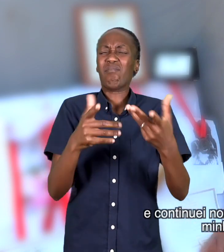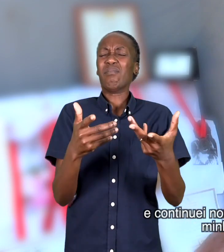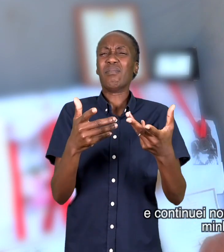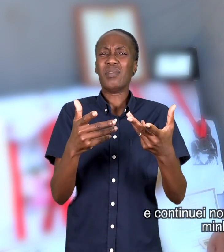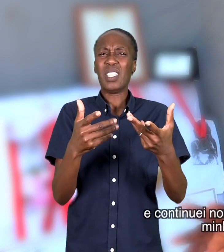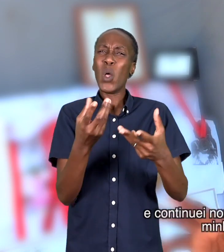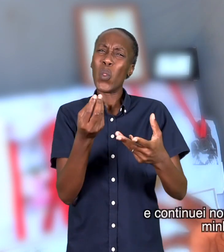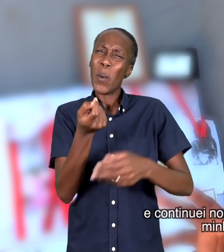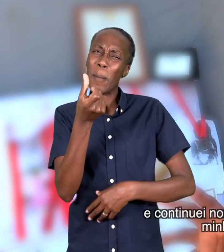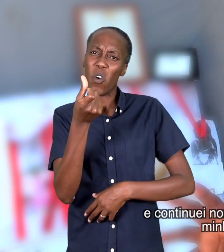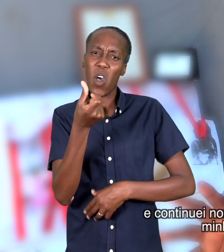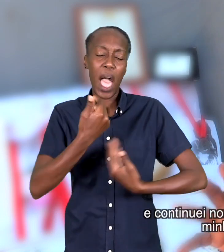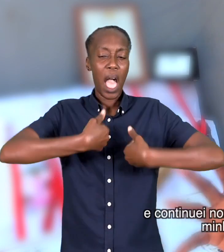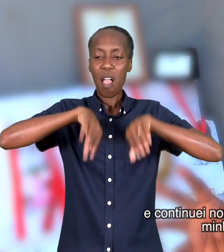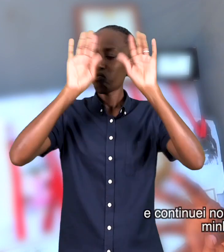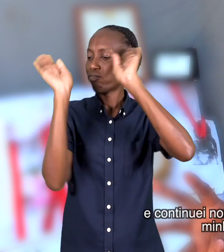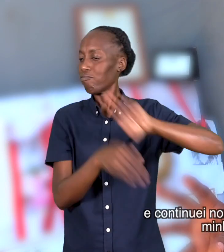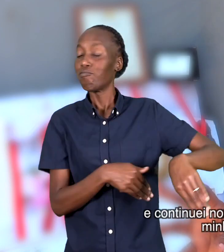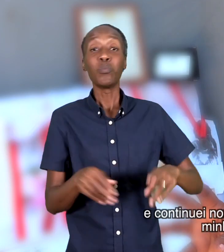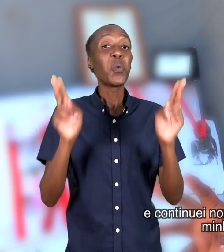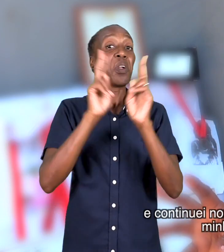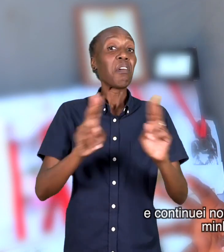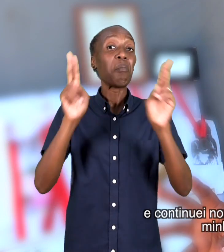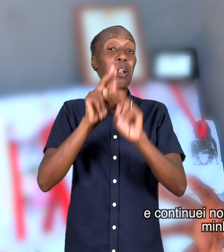E pronto, continuei normalmente.